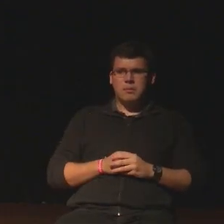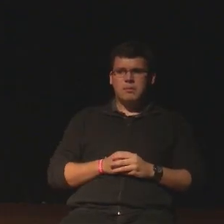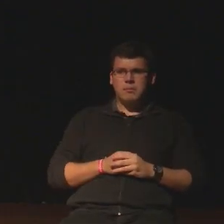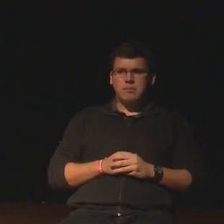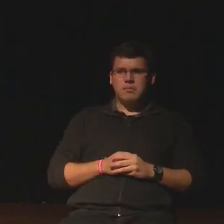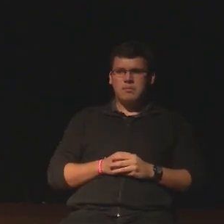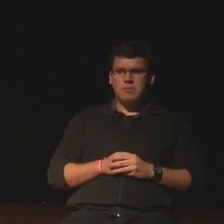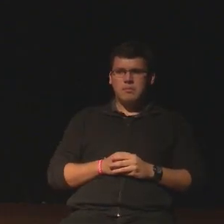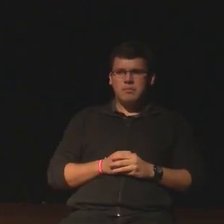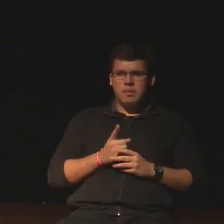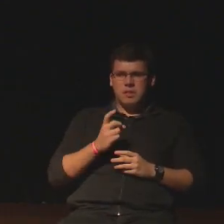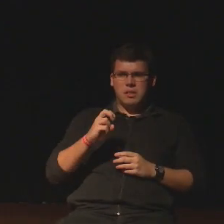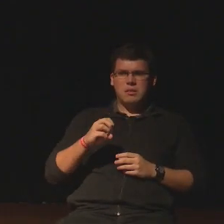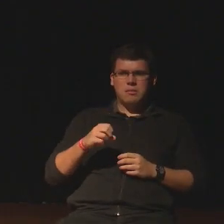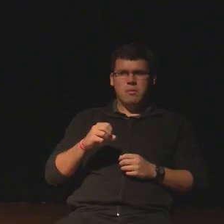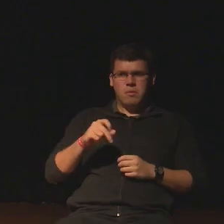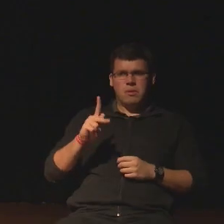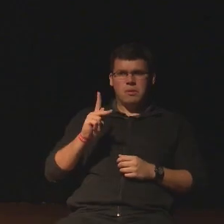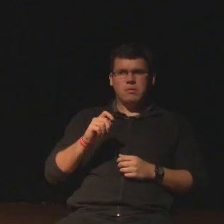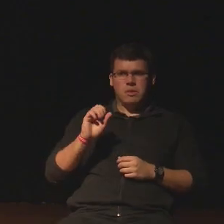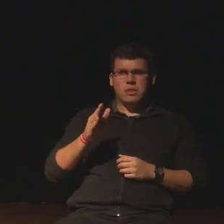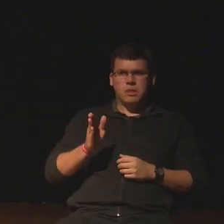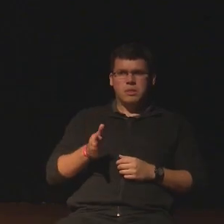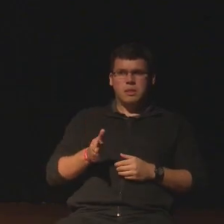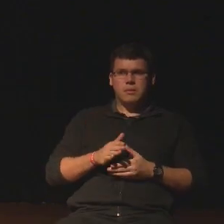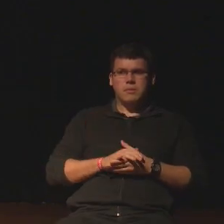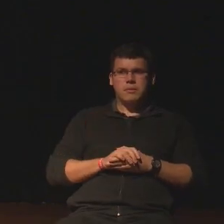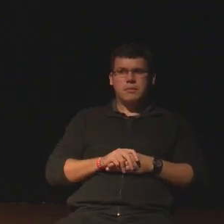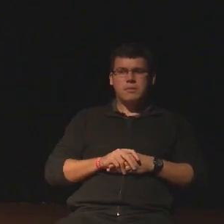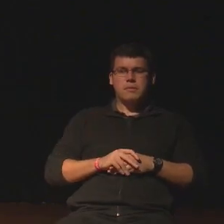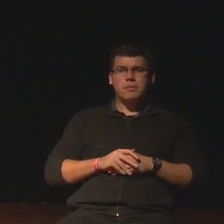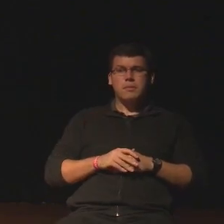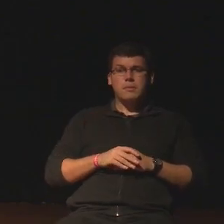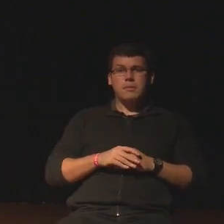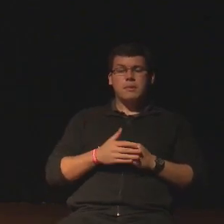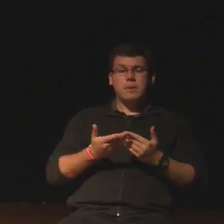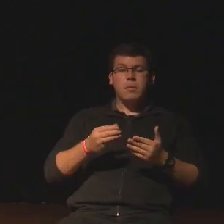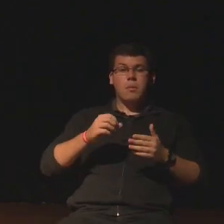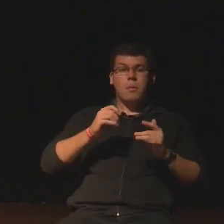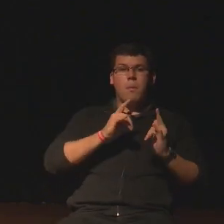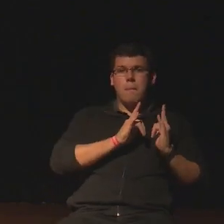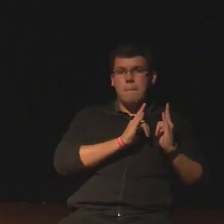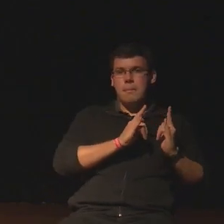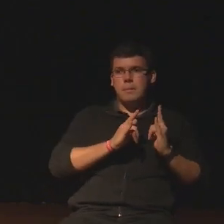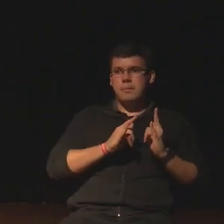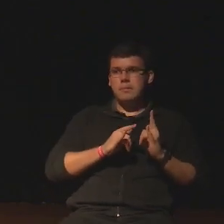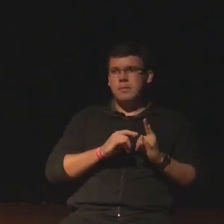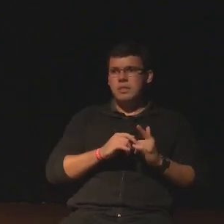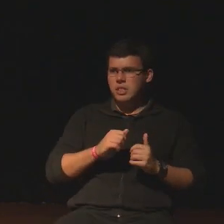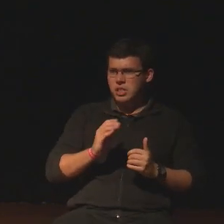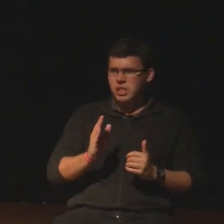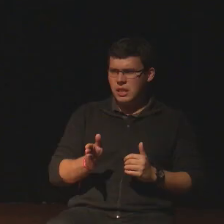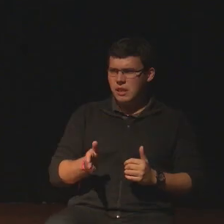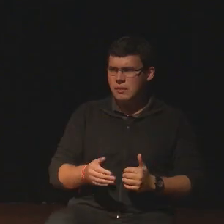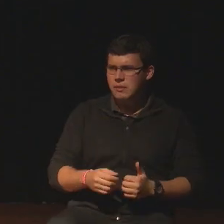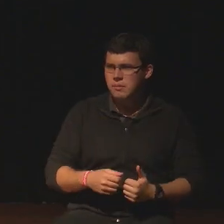o Eduardo estava perguntando. No caso, o ofício do MASP já sugere